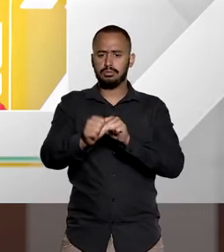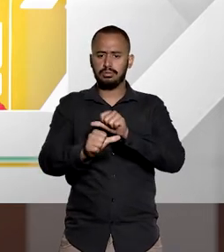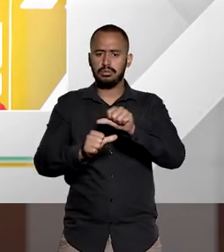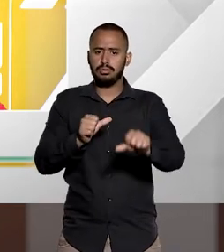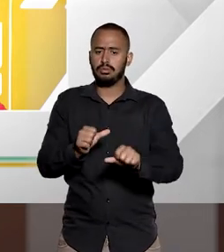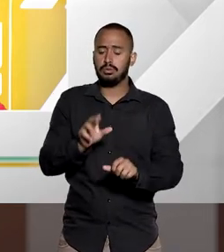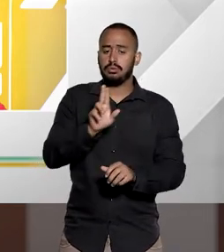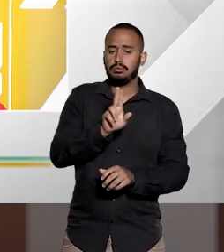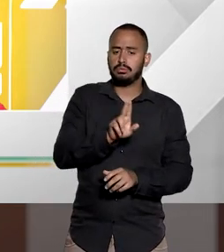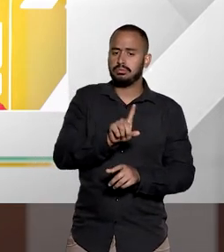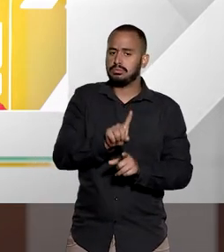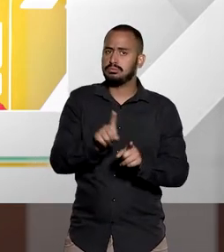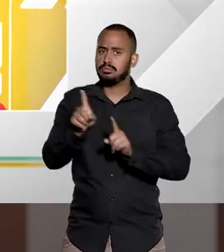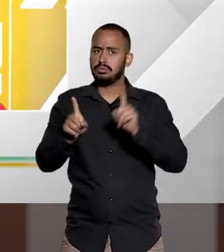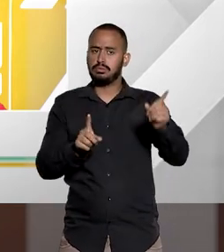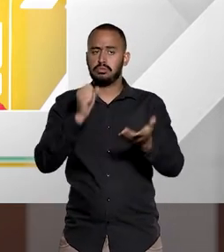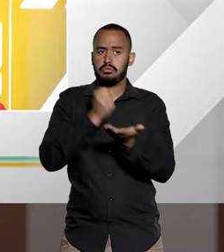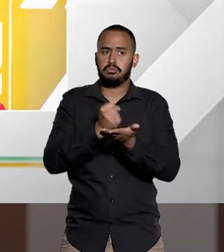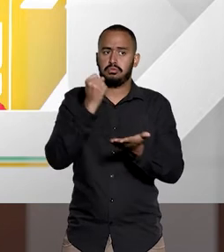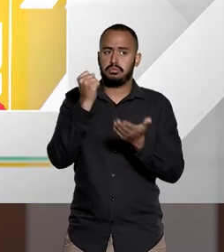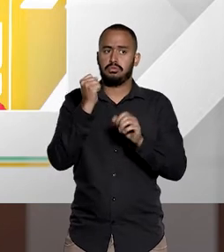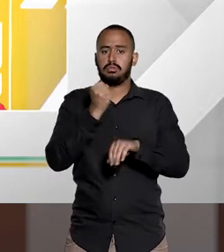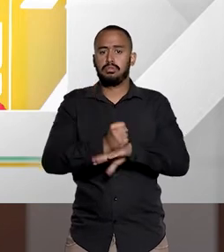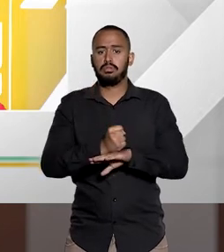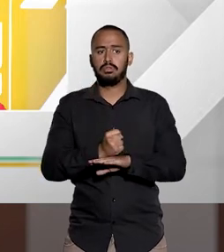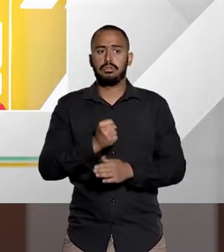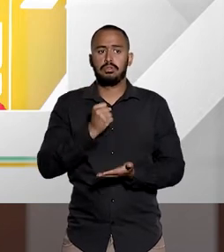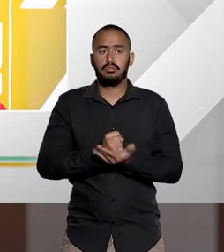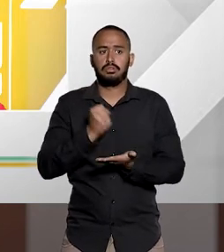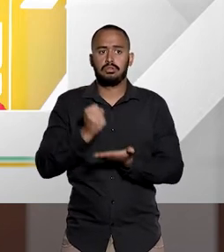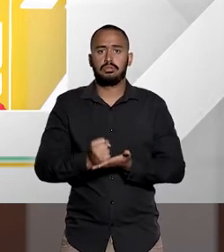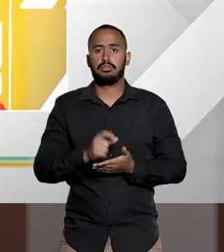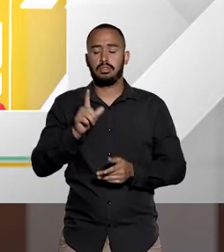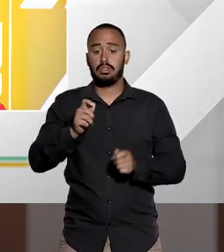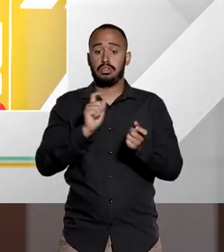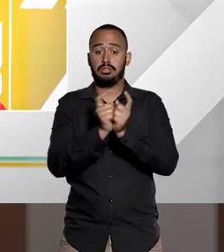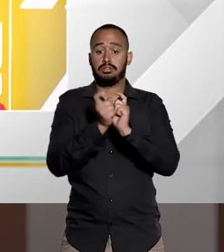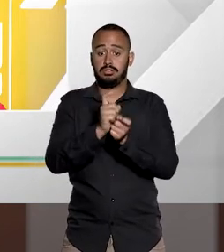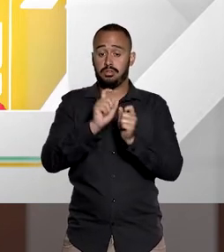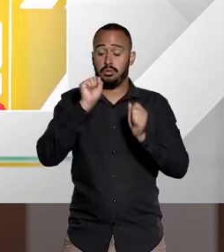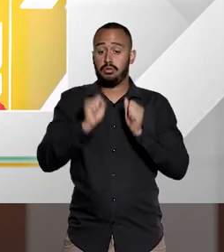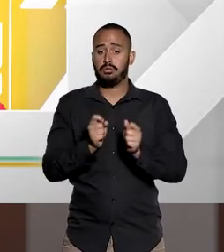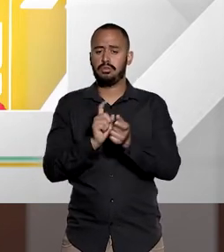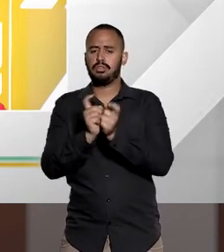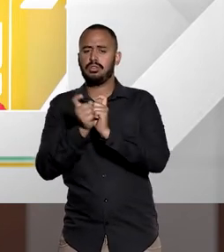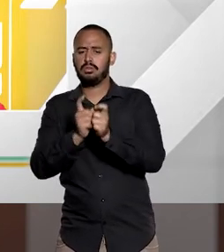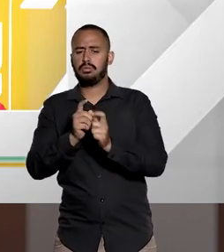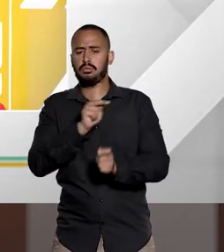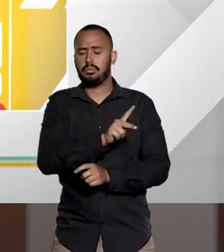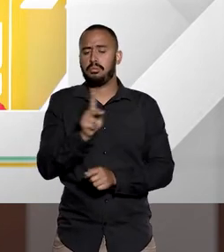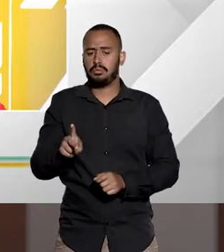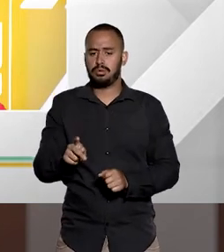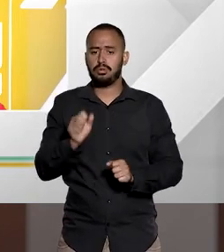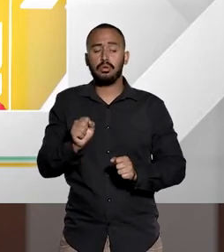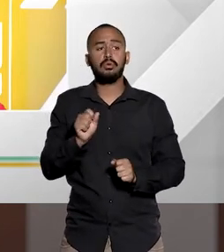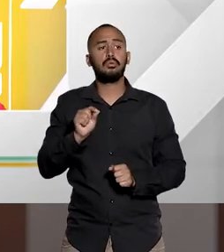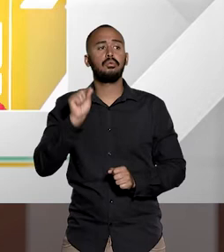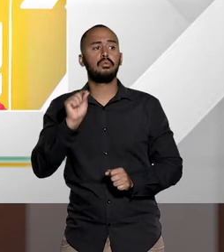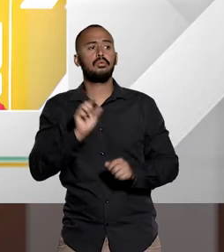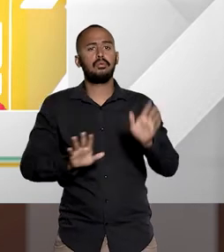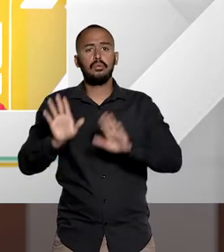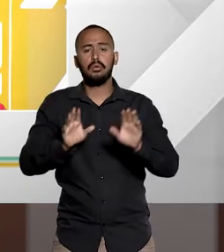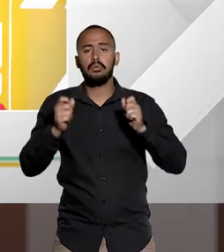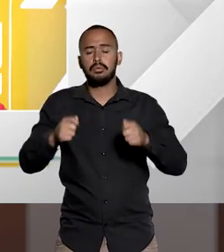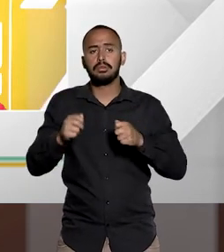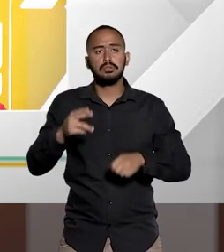alterações unilaterais nos contratos administrativos por parte da administração pública? E que cuidados devem ser